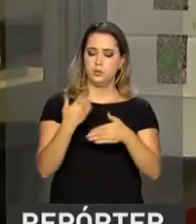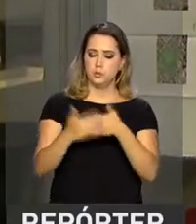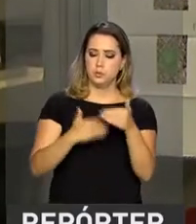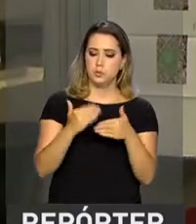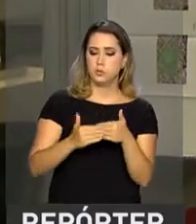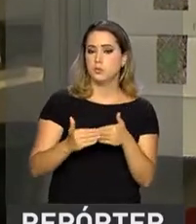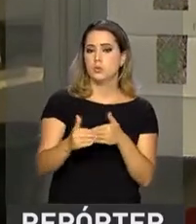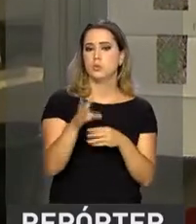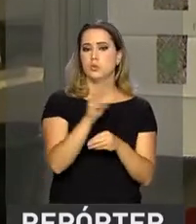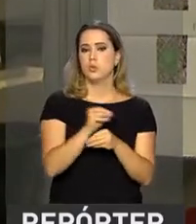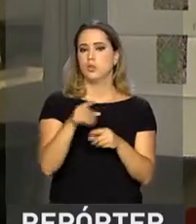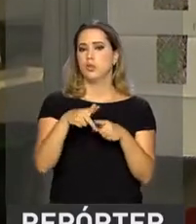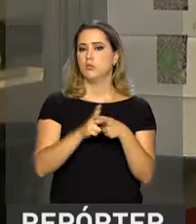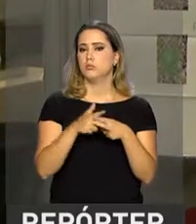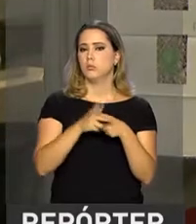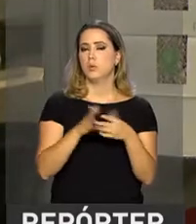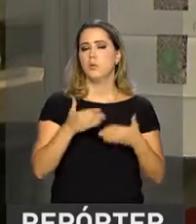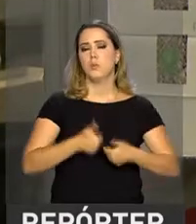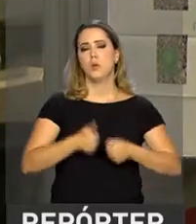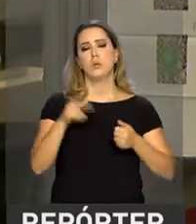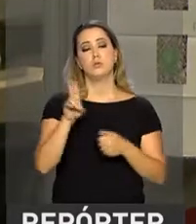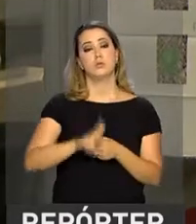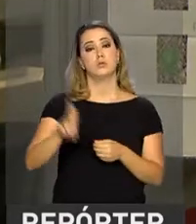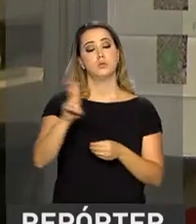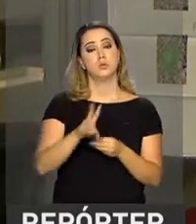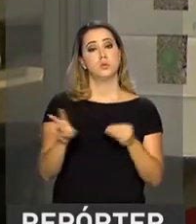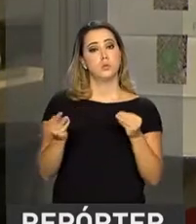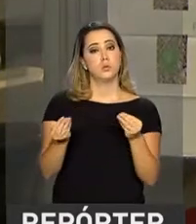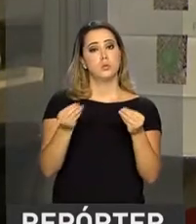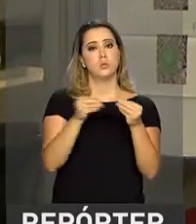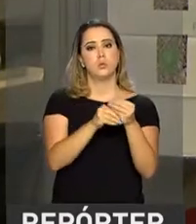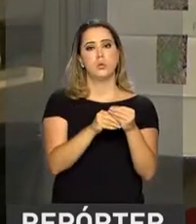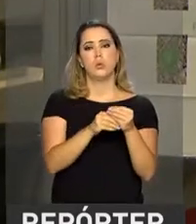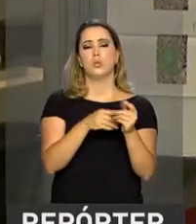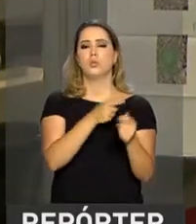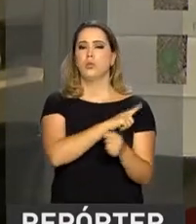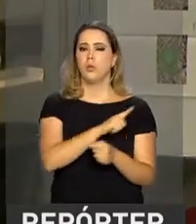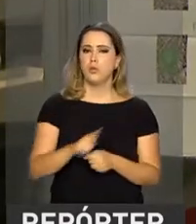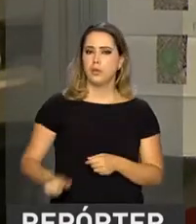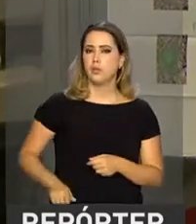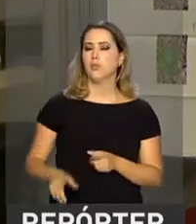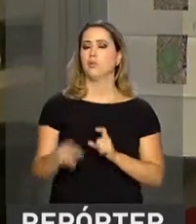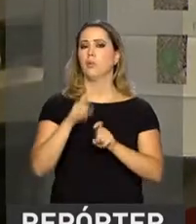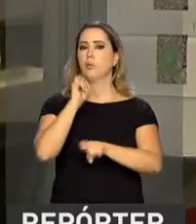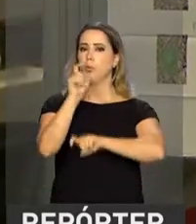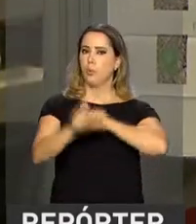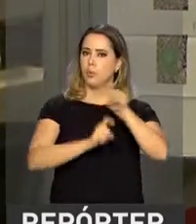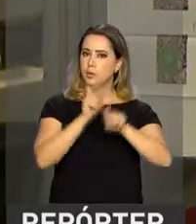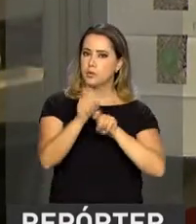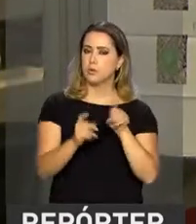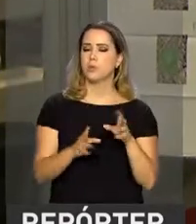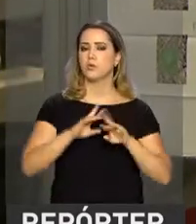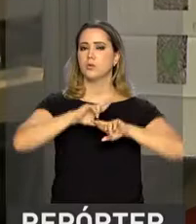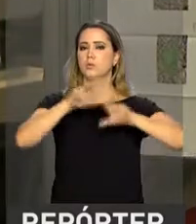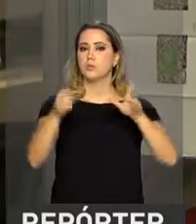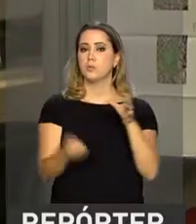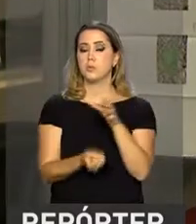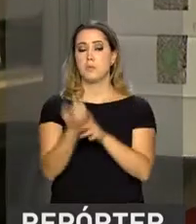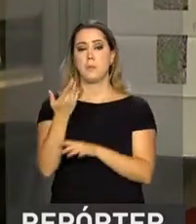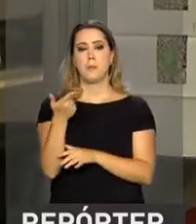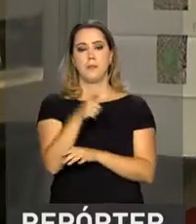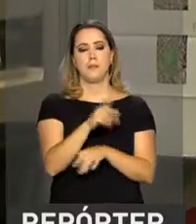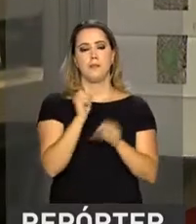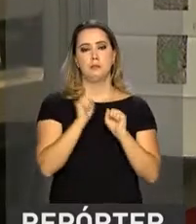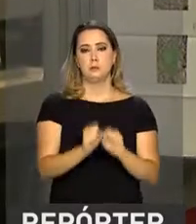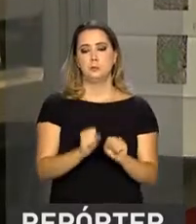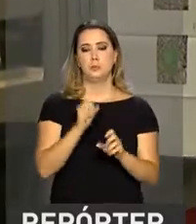né, e fazer o melhor uso possível implantando sistemas de governo eletrônico, né, criando outras iniciativas aí que